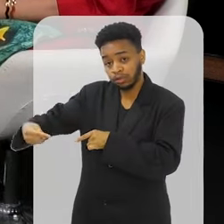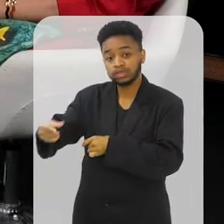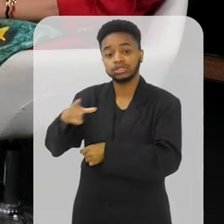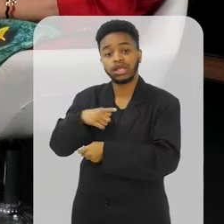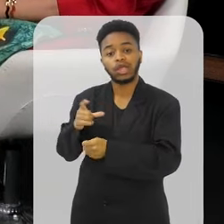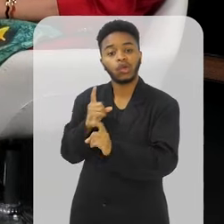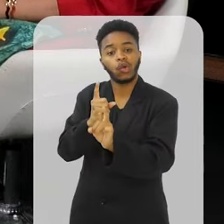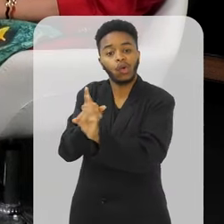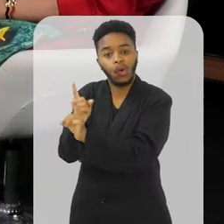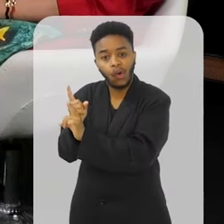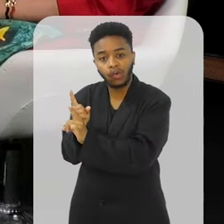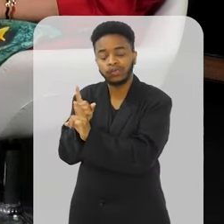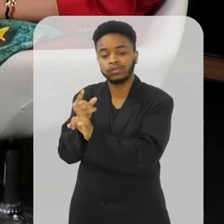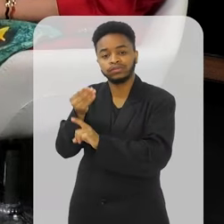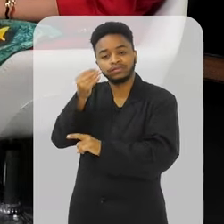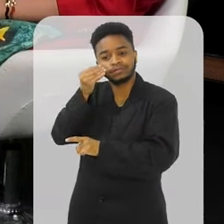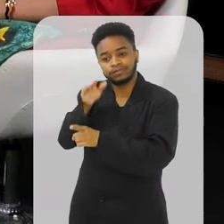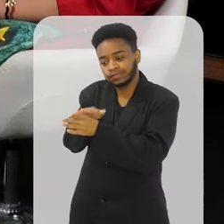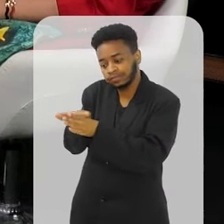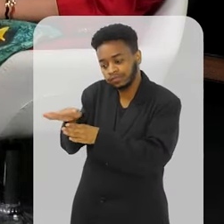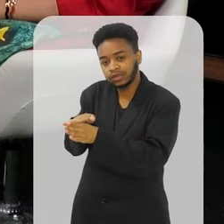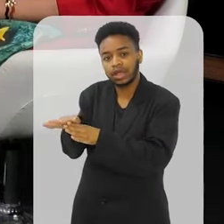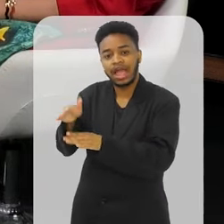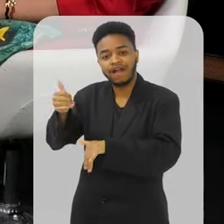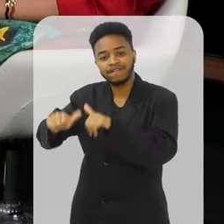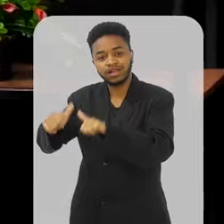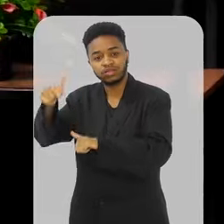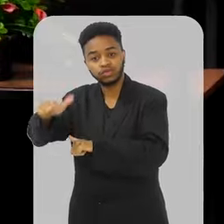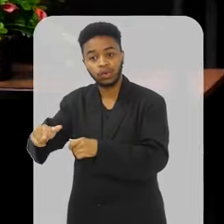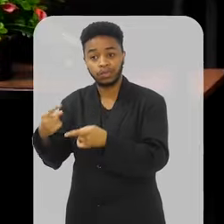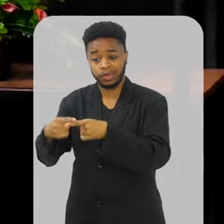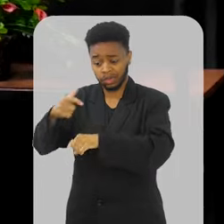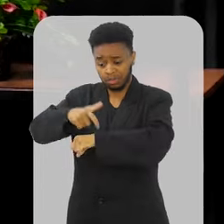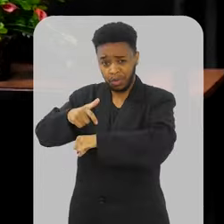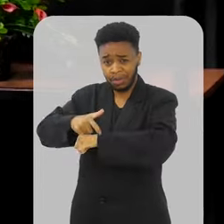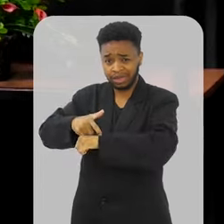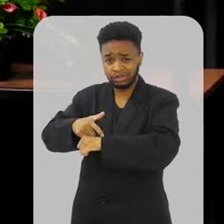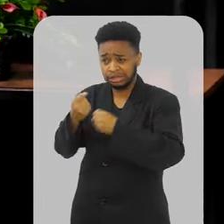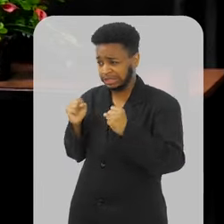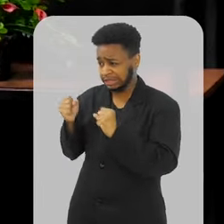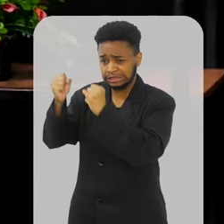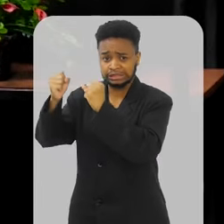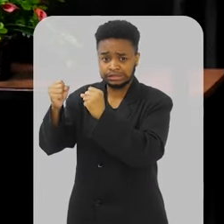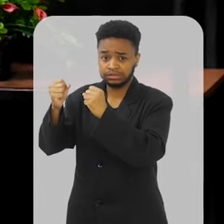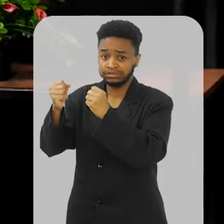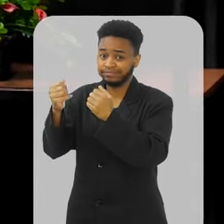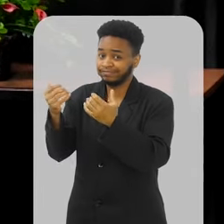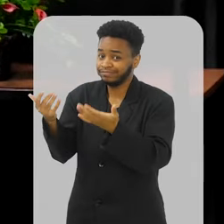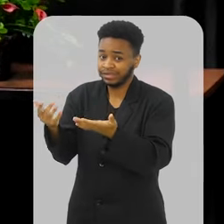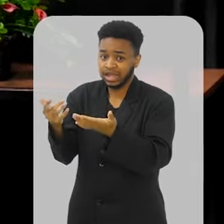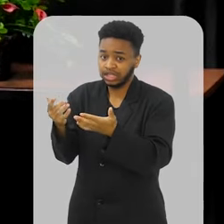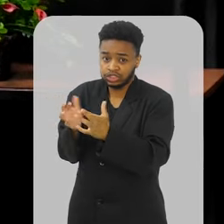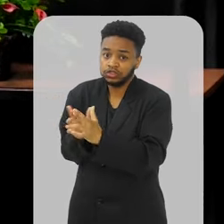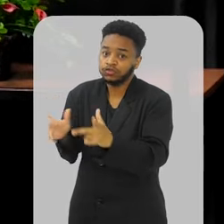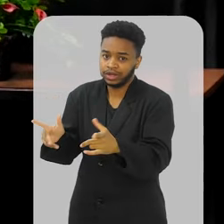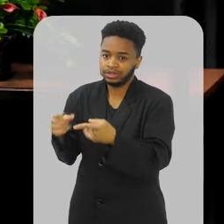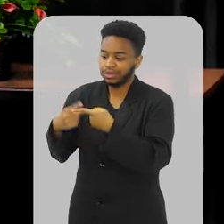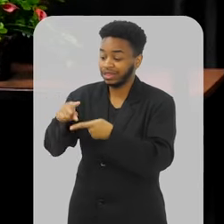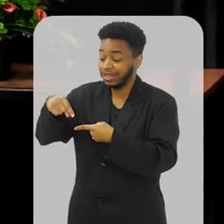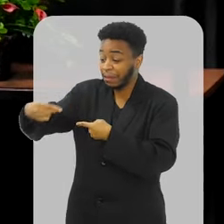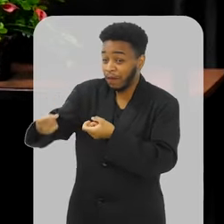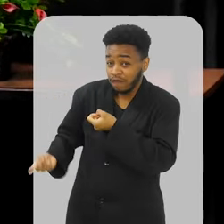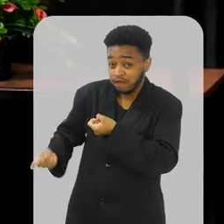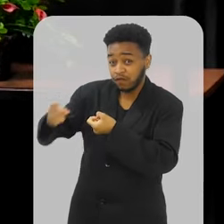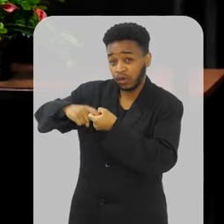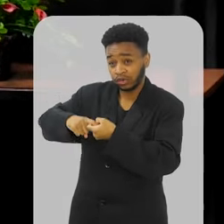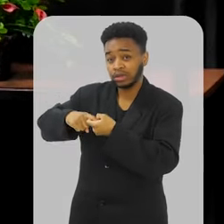ter Encontros com eles para poder né numa releitura porque naquele momento com o sangue quente é uma coisa mas depois